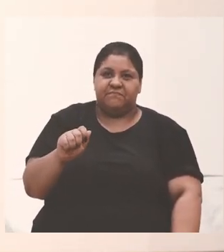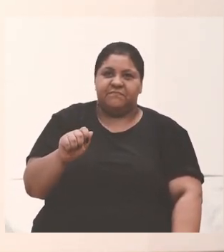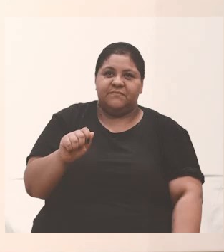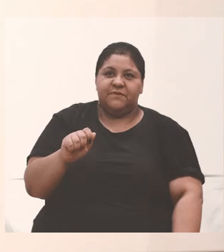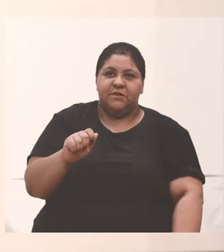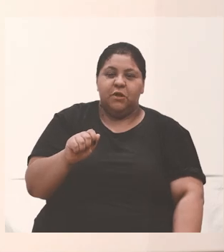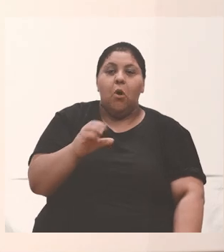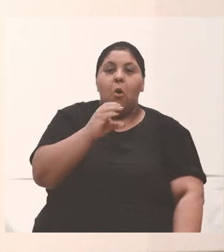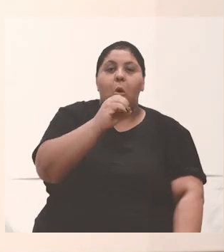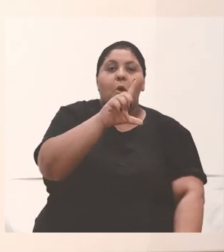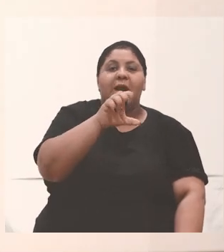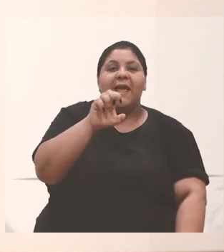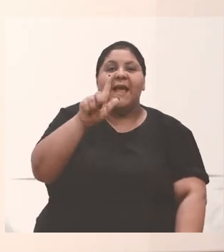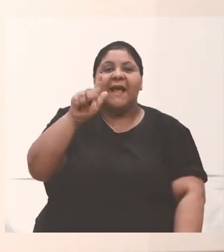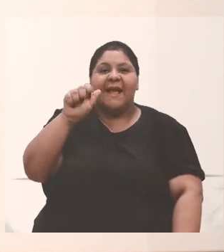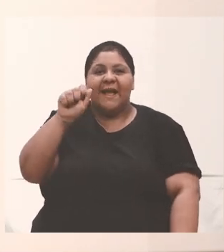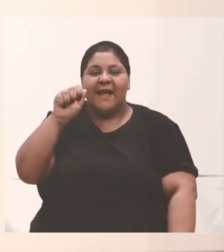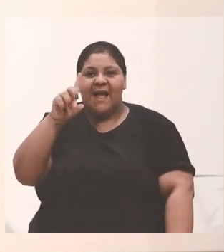sim, o Legado.